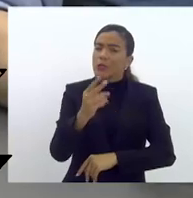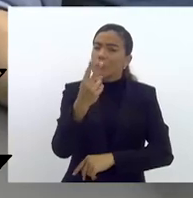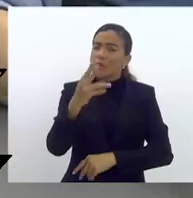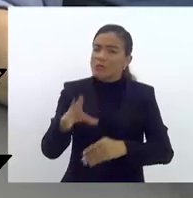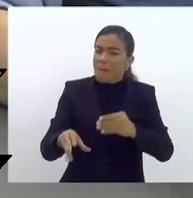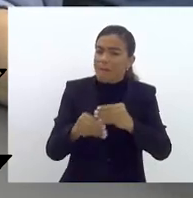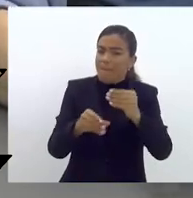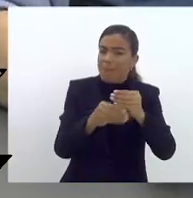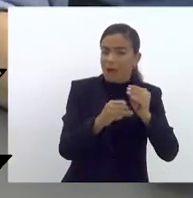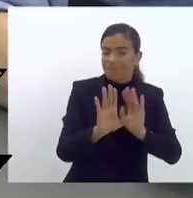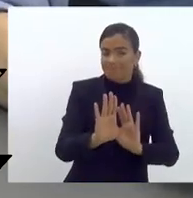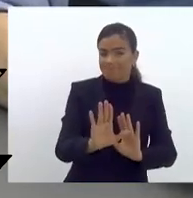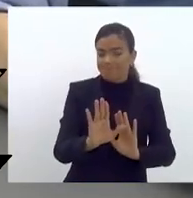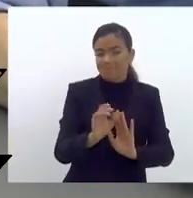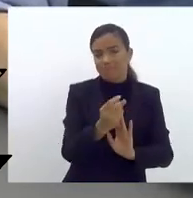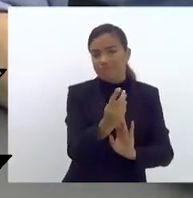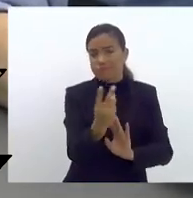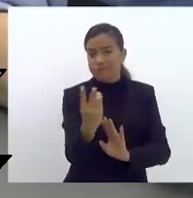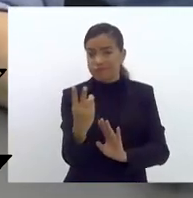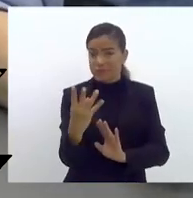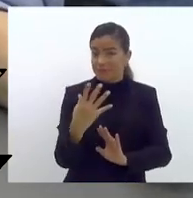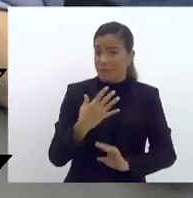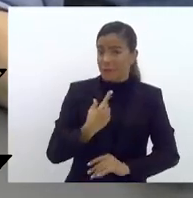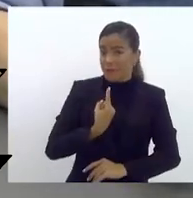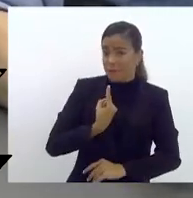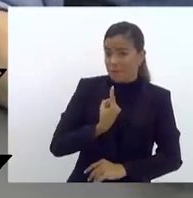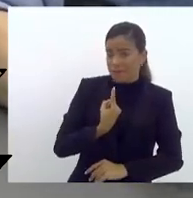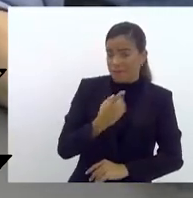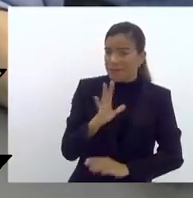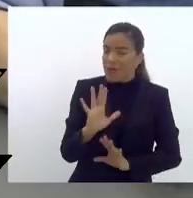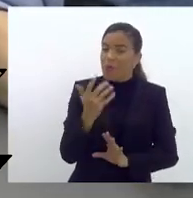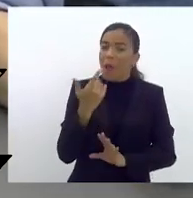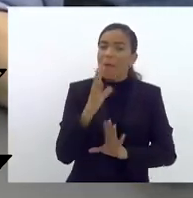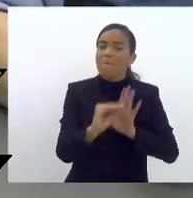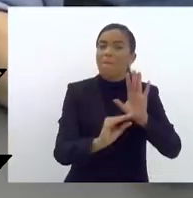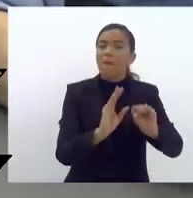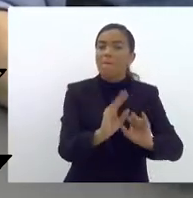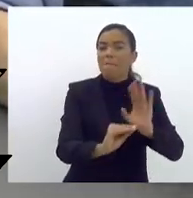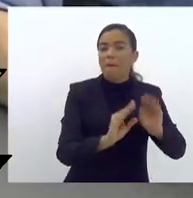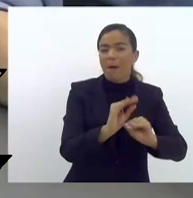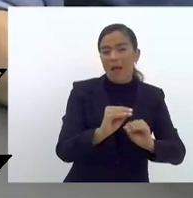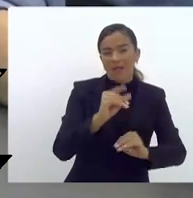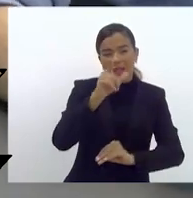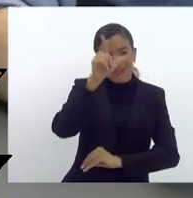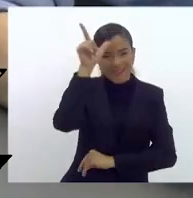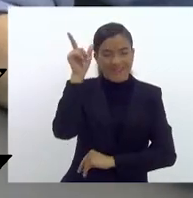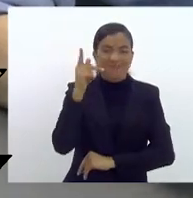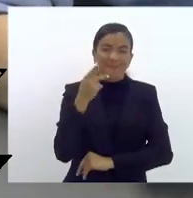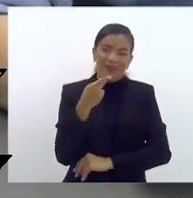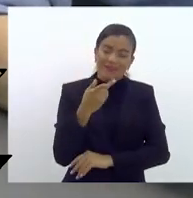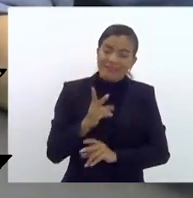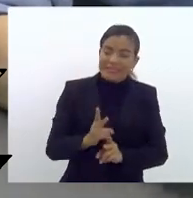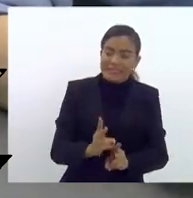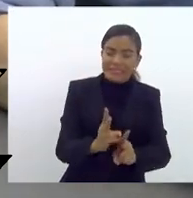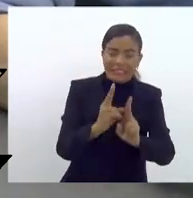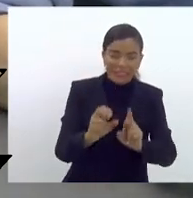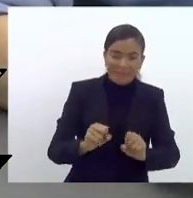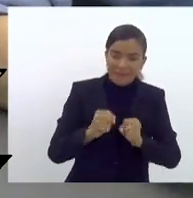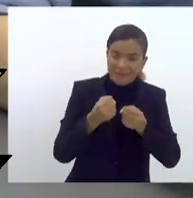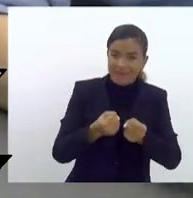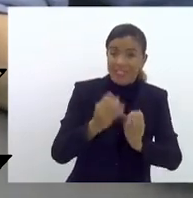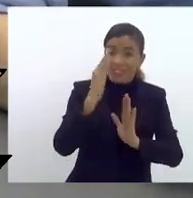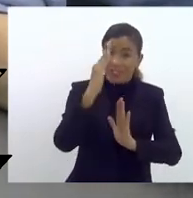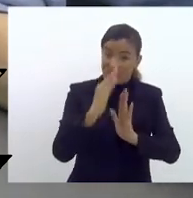considerações numa questão de ordem sem invadir aquilo que o Deputado Luiz Paulo sempre fala que depois que é